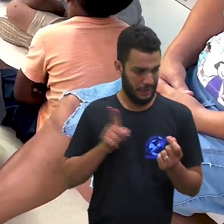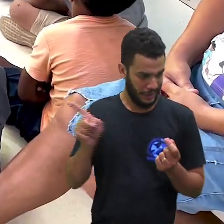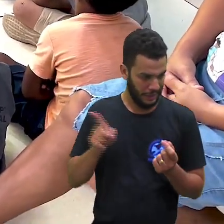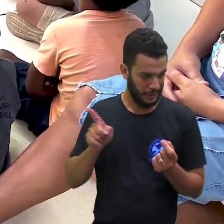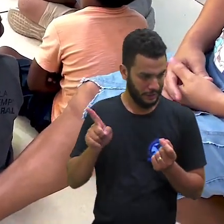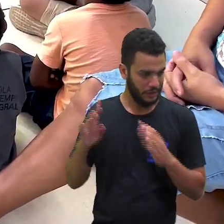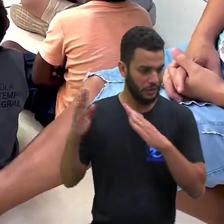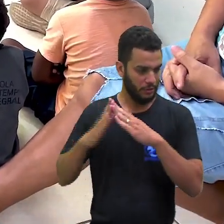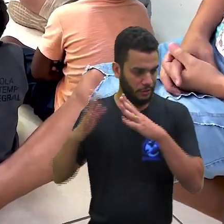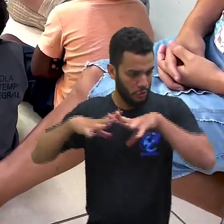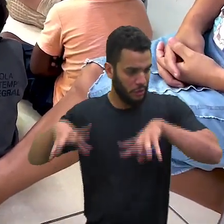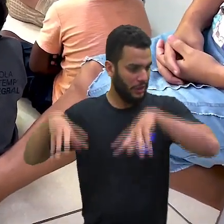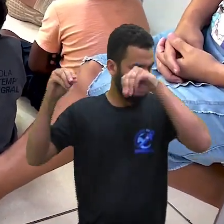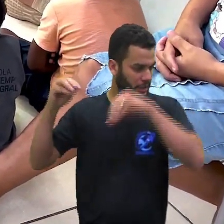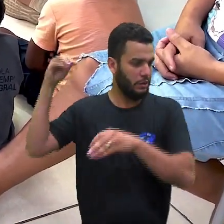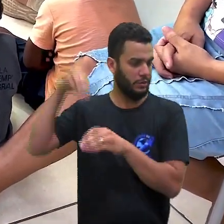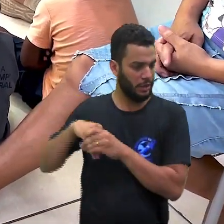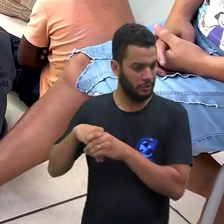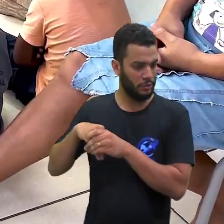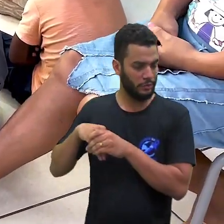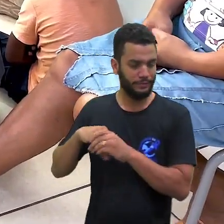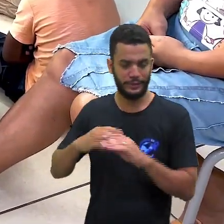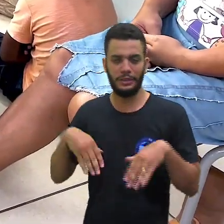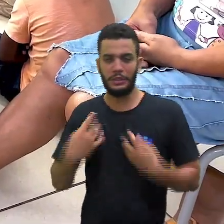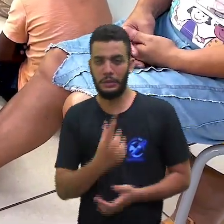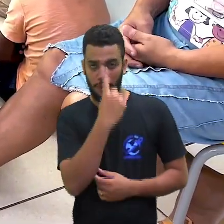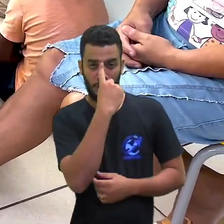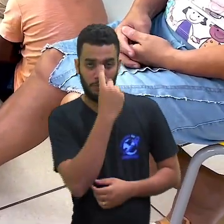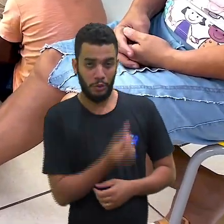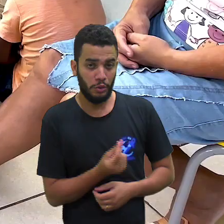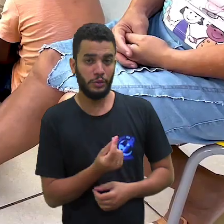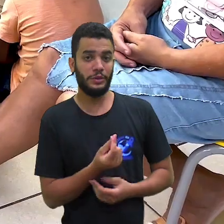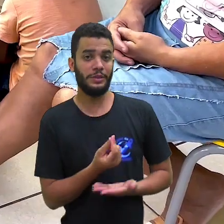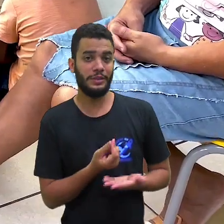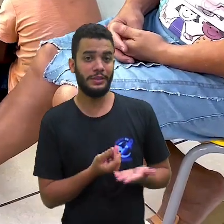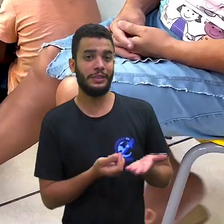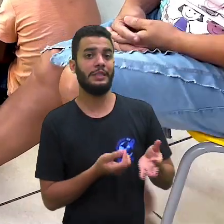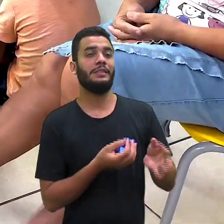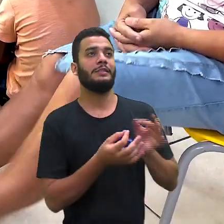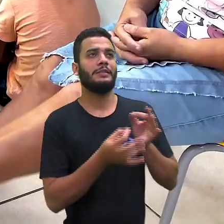plano para capturar a filhinha do casal.